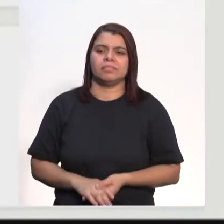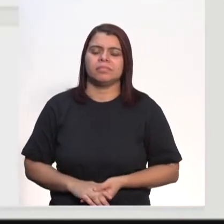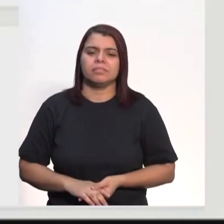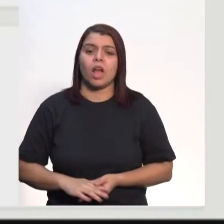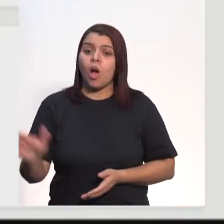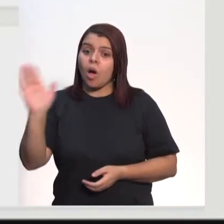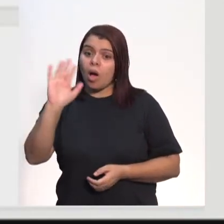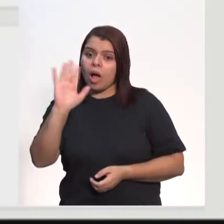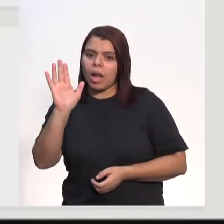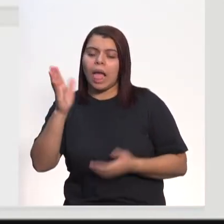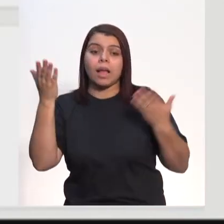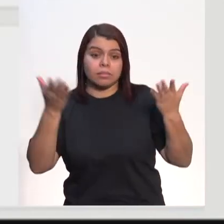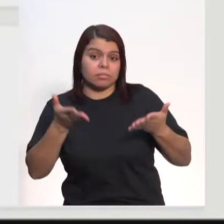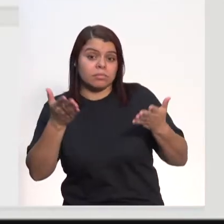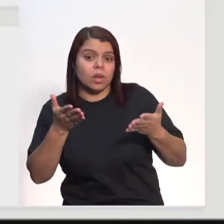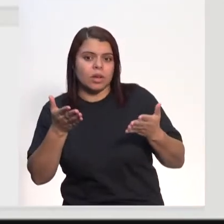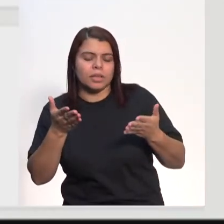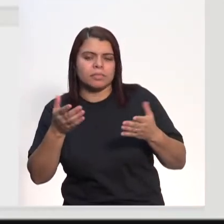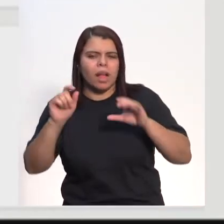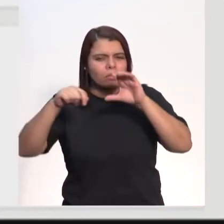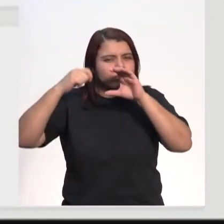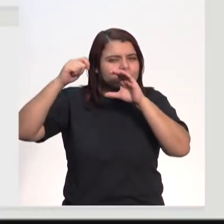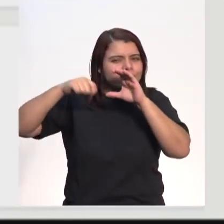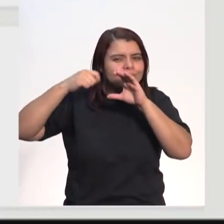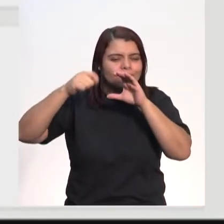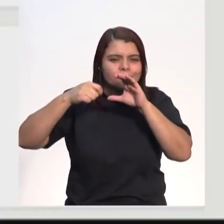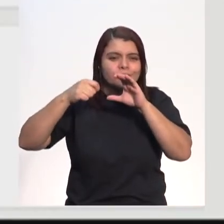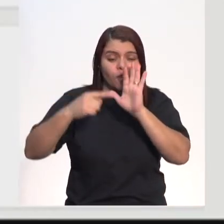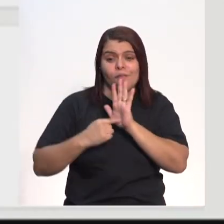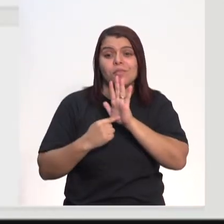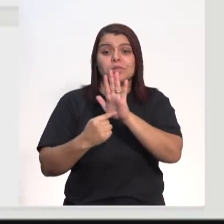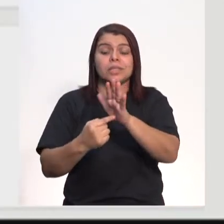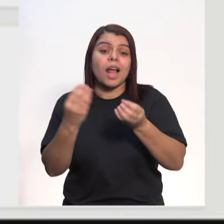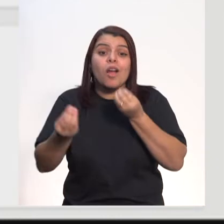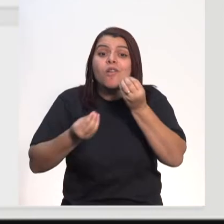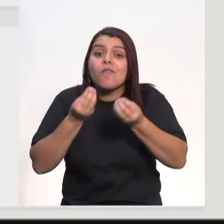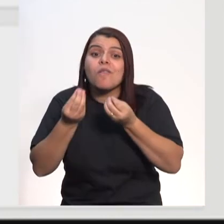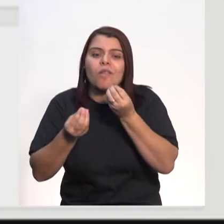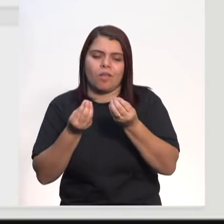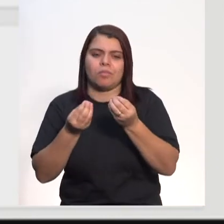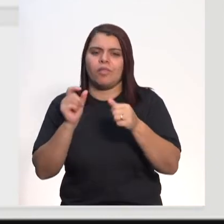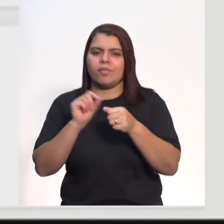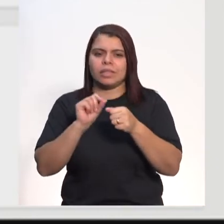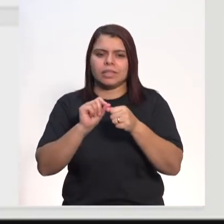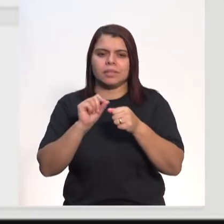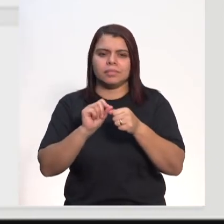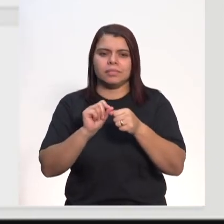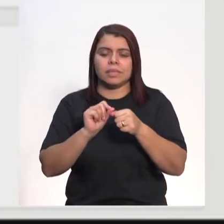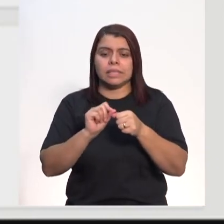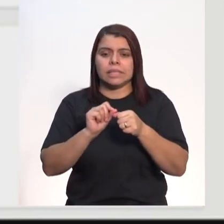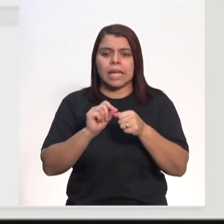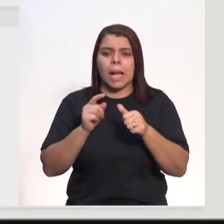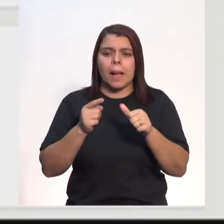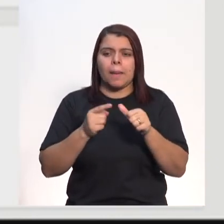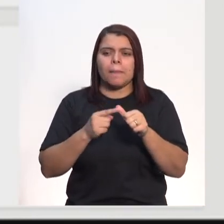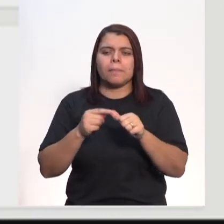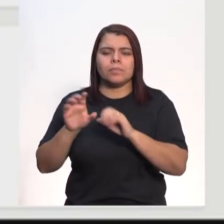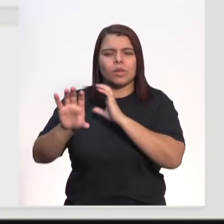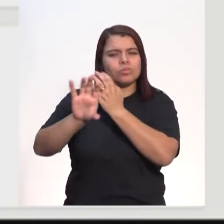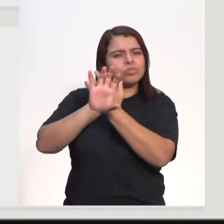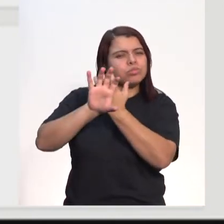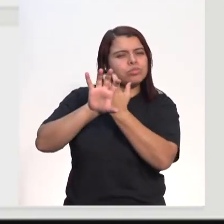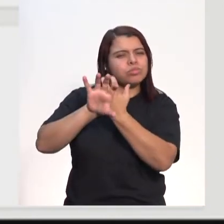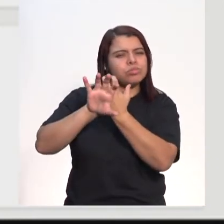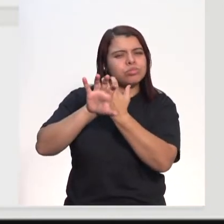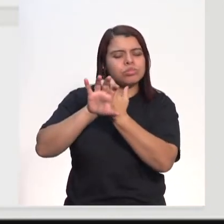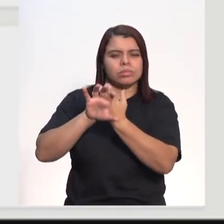Olá, neste vídeo vou mostrar como fazer videochamadas. A primeira opção é fazer através da